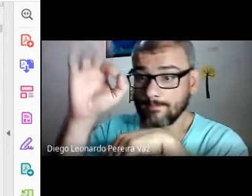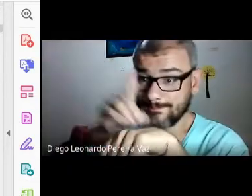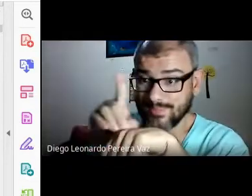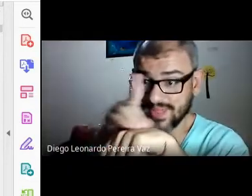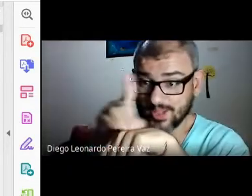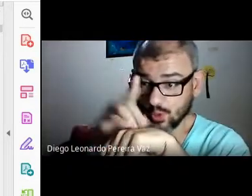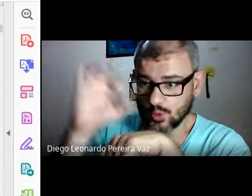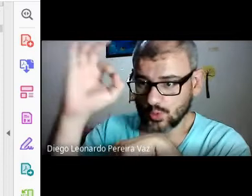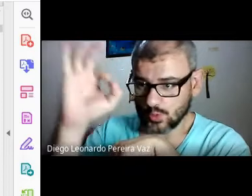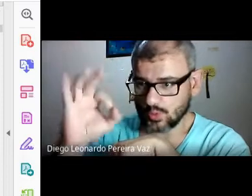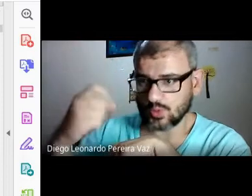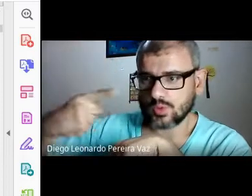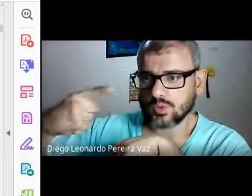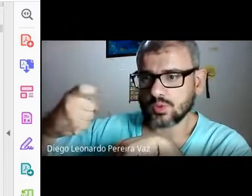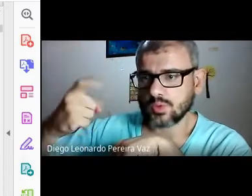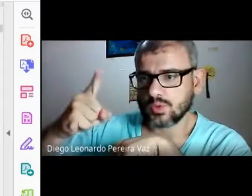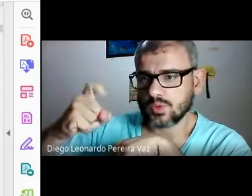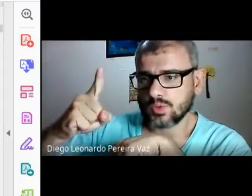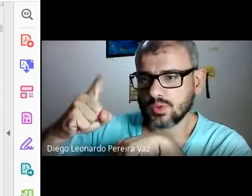O prato.